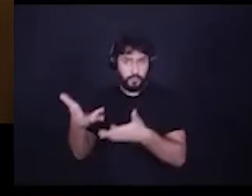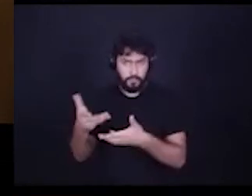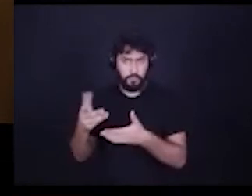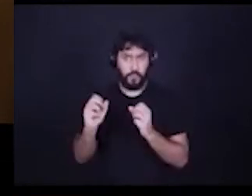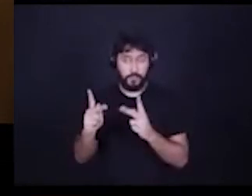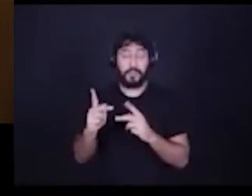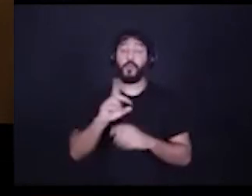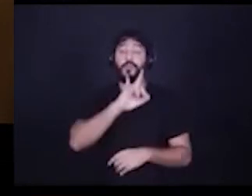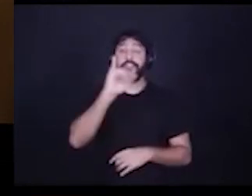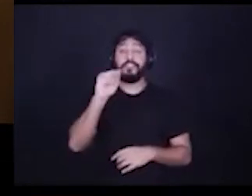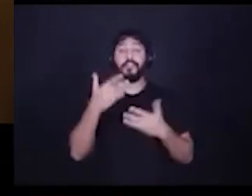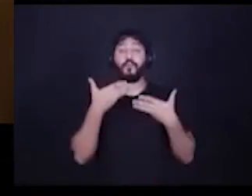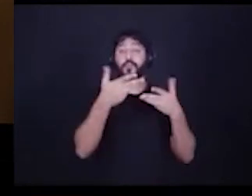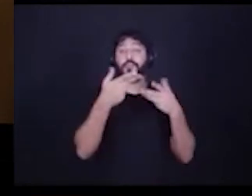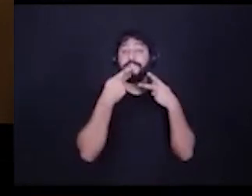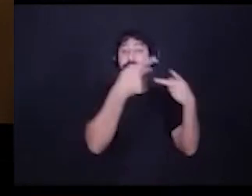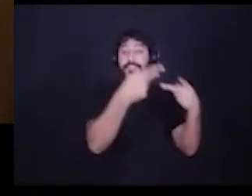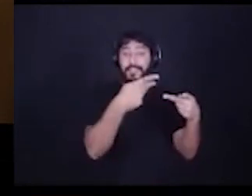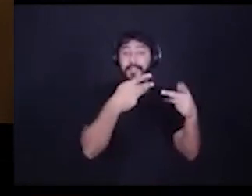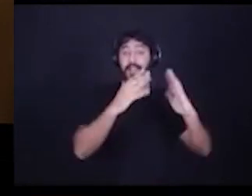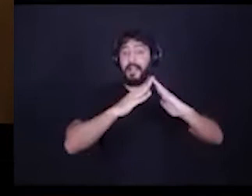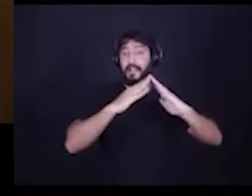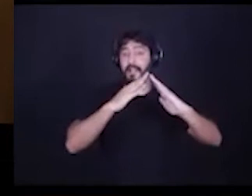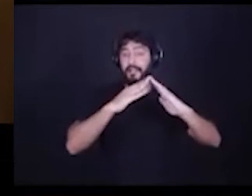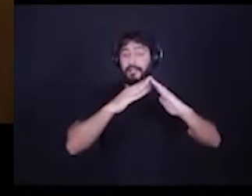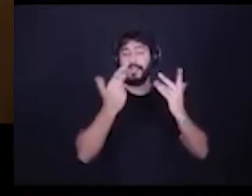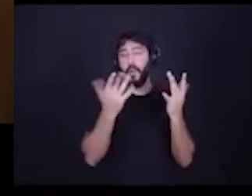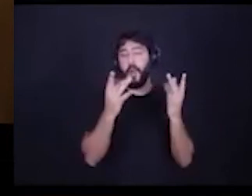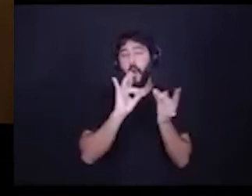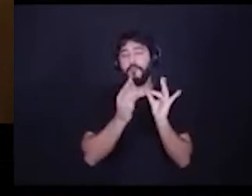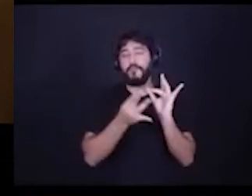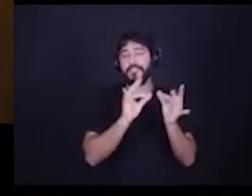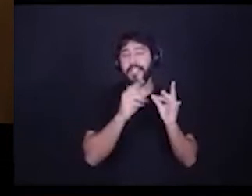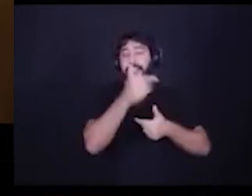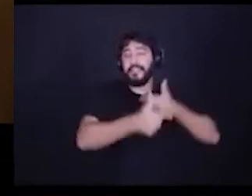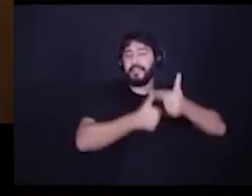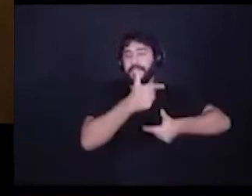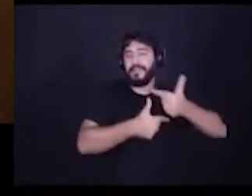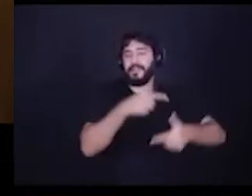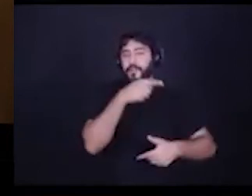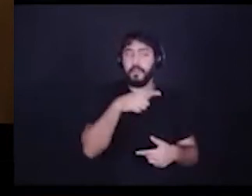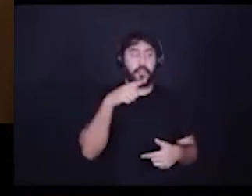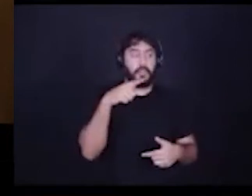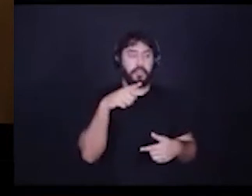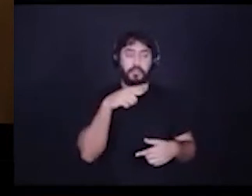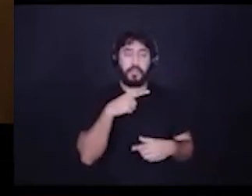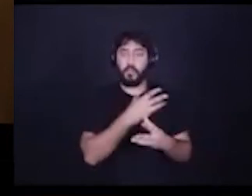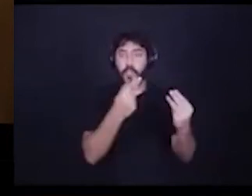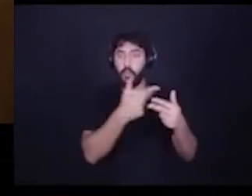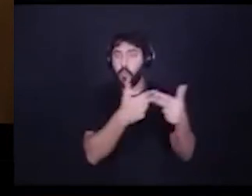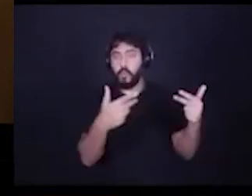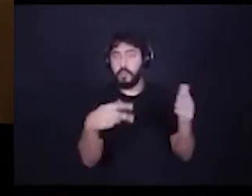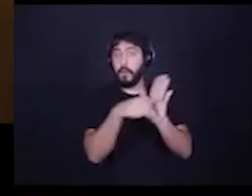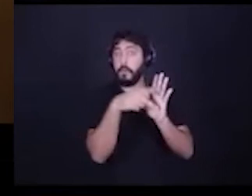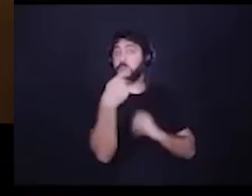visitar a casa ateliê em que ele trabalhou, em que toda a coleção dele, tudo que não estava, né, com colecionadores ou com